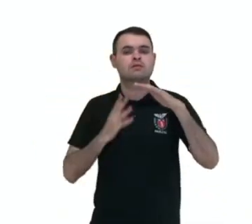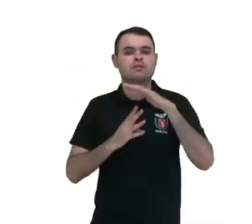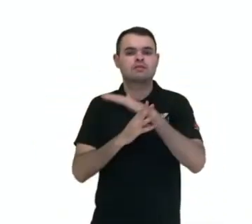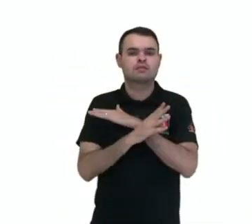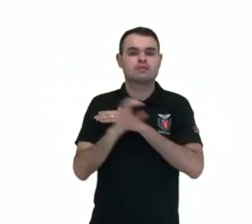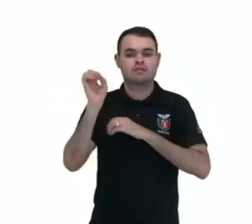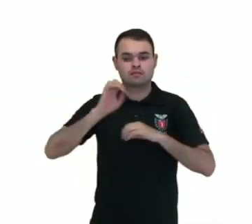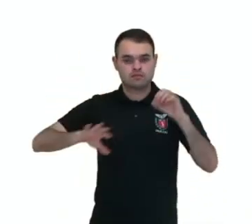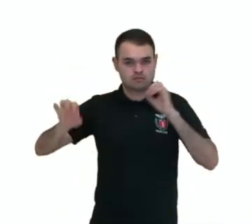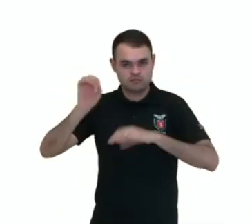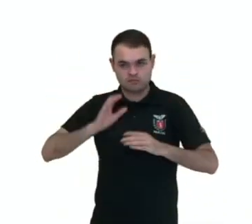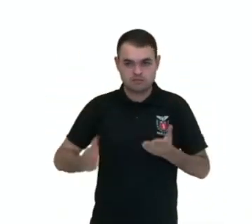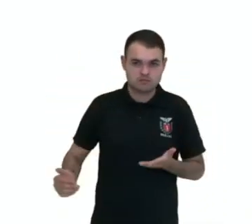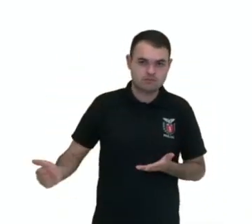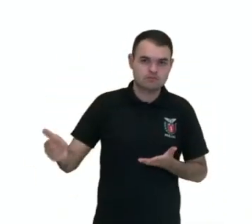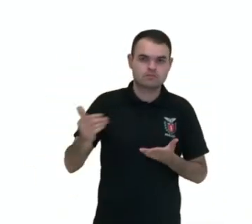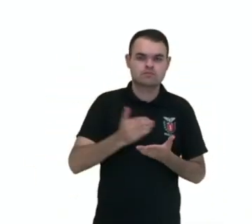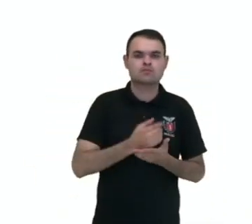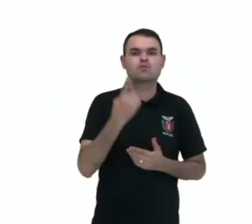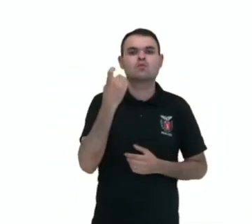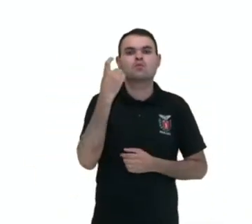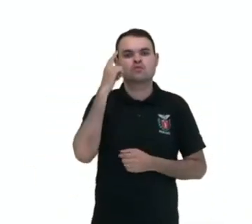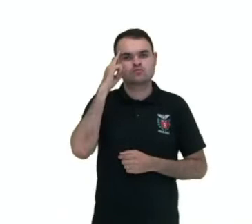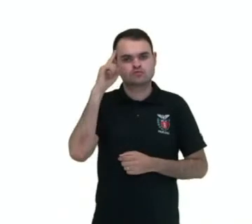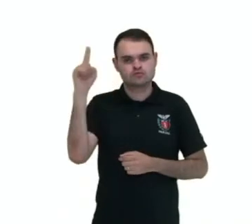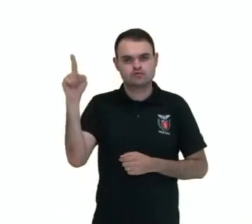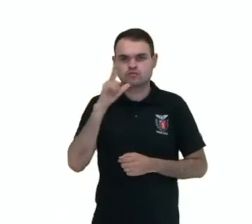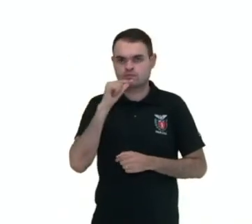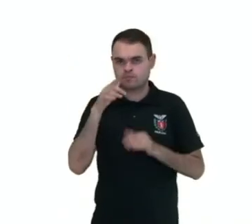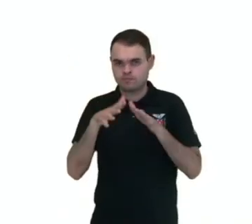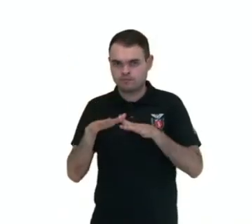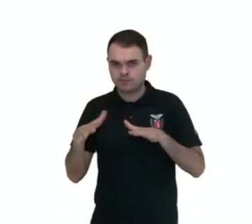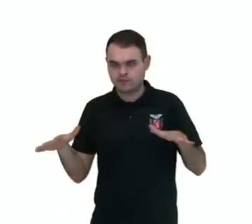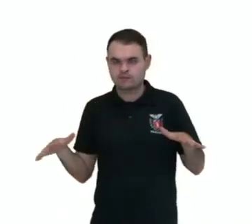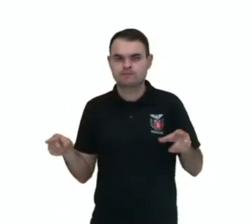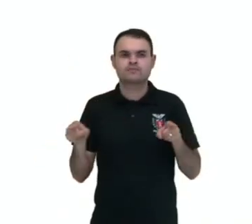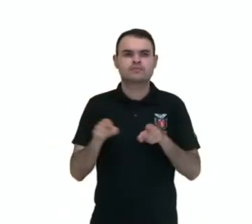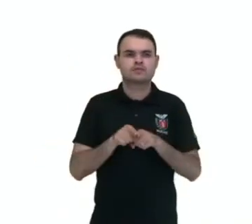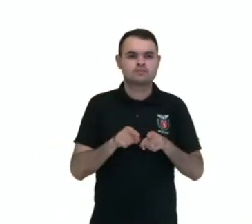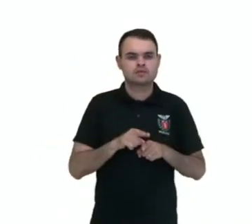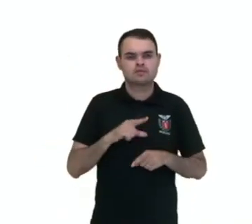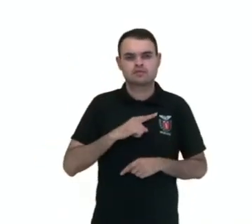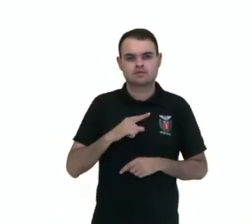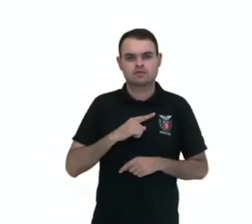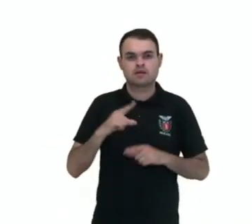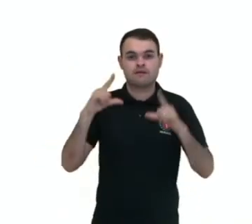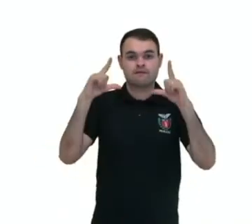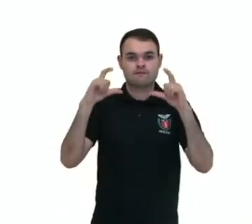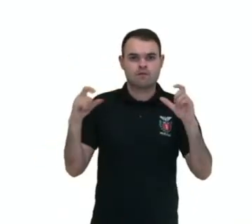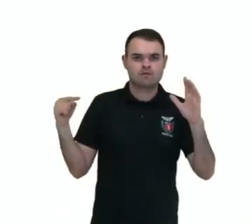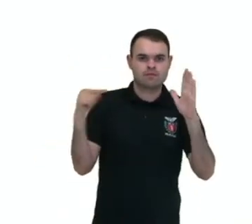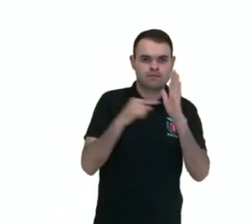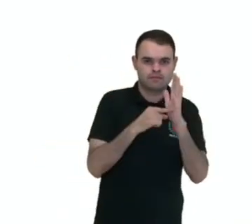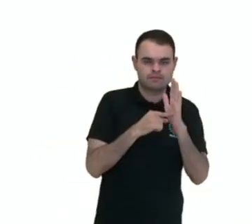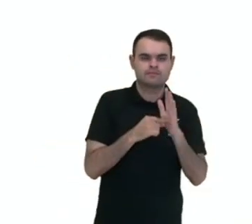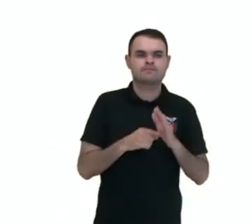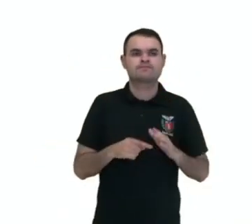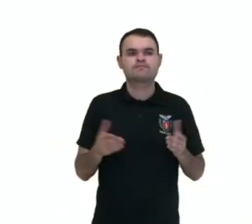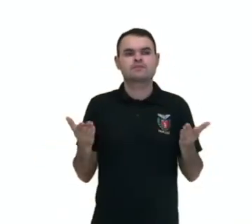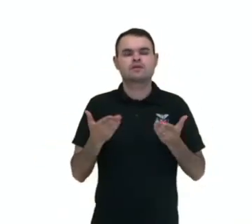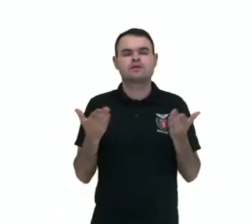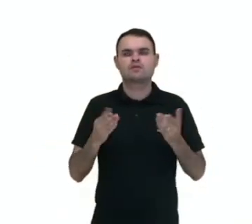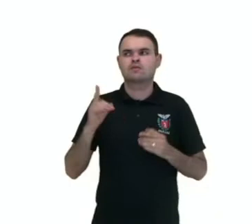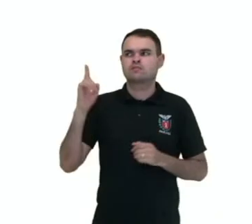são resgatados em um único dia no Mediterrâneo. Temos a fotodenúncia, né? E aí agora, como